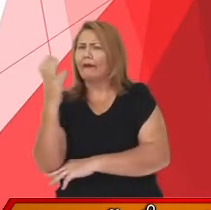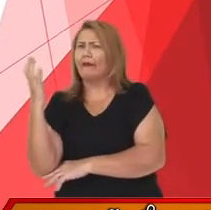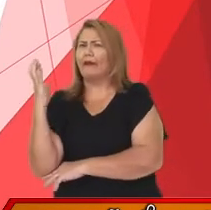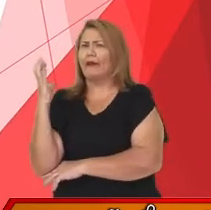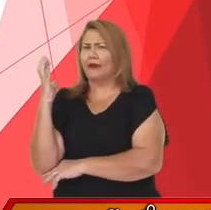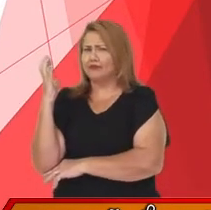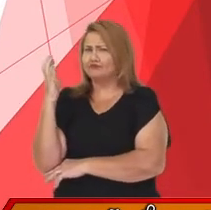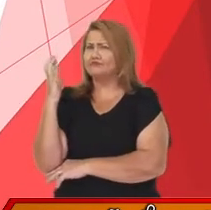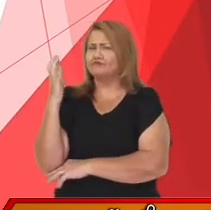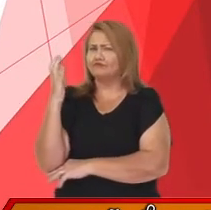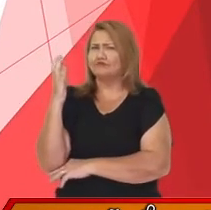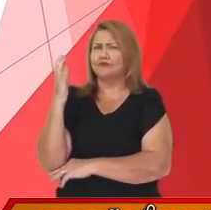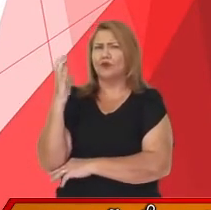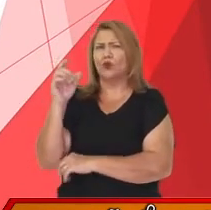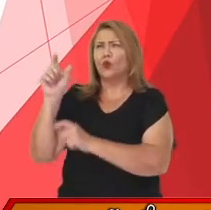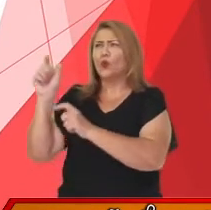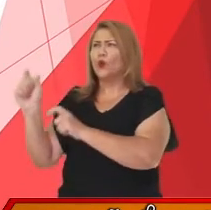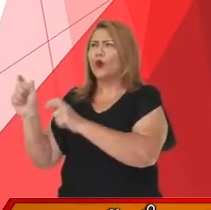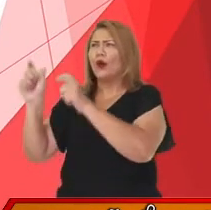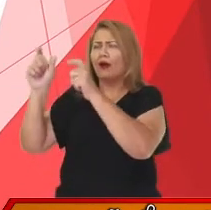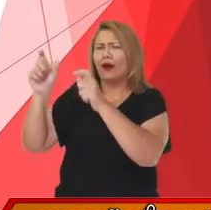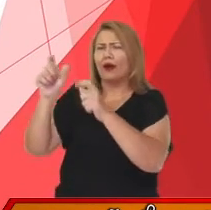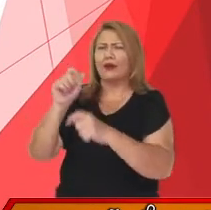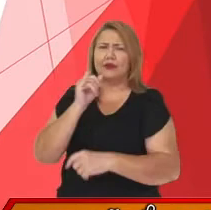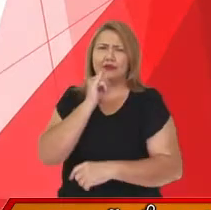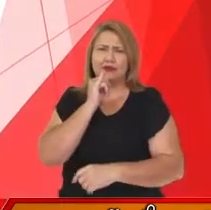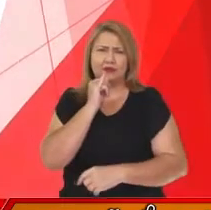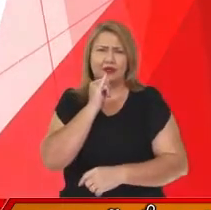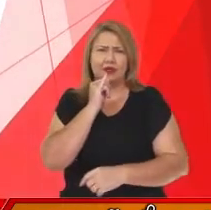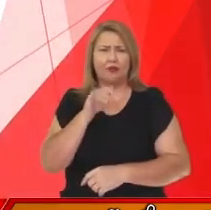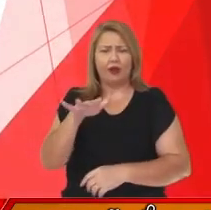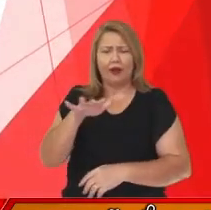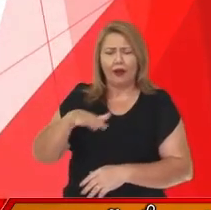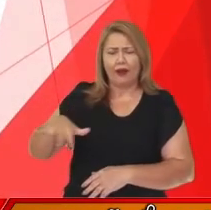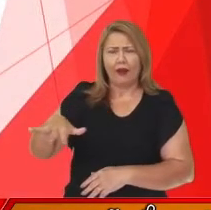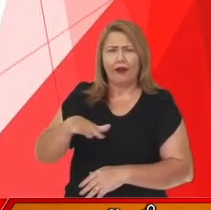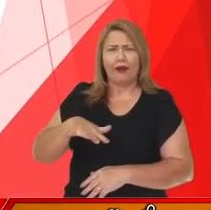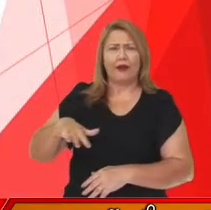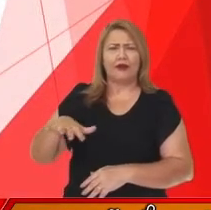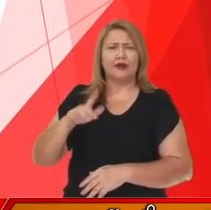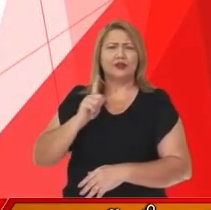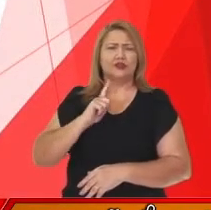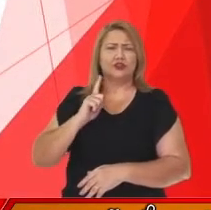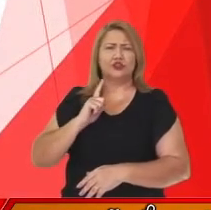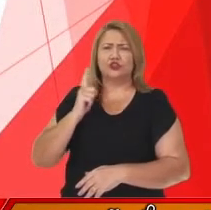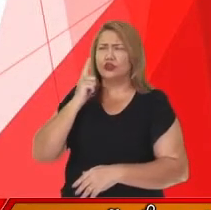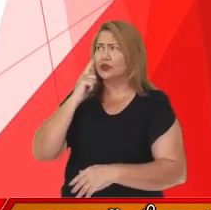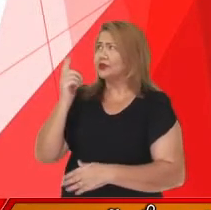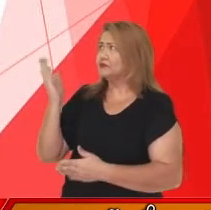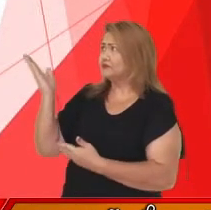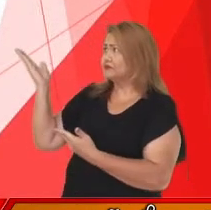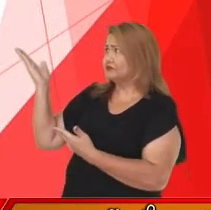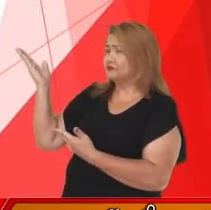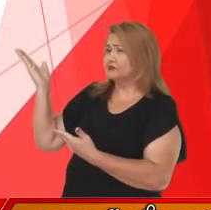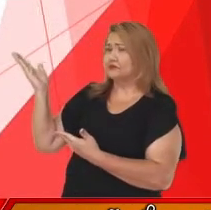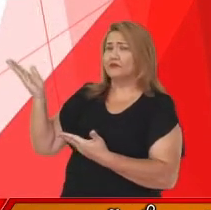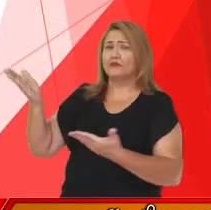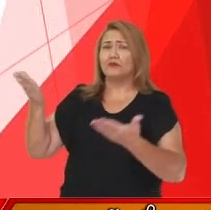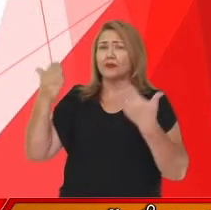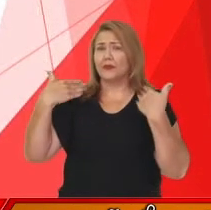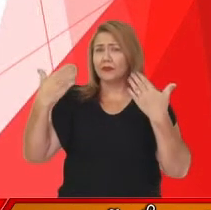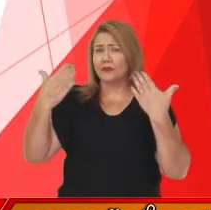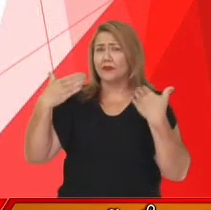para determinar alguns lugares porque olha só as áreas aonde nós temos aqui ó clima